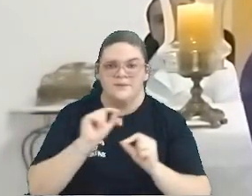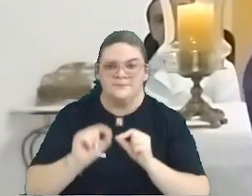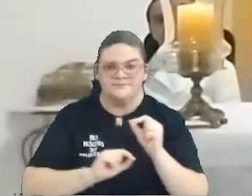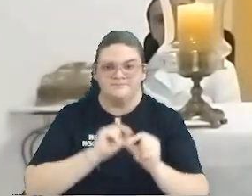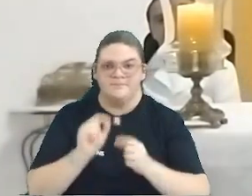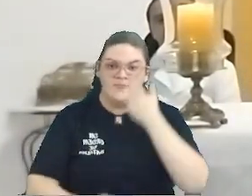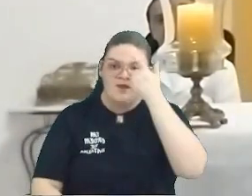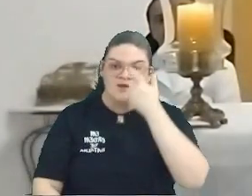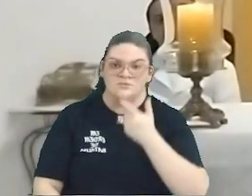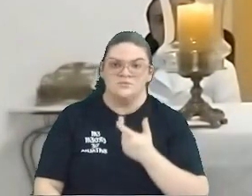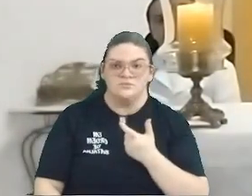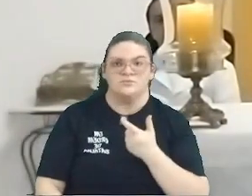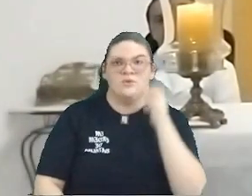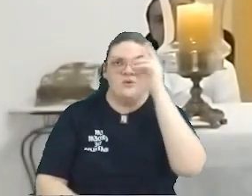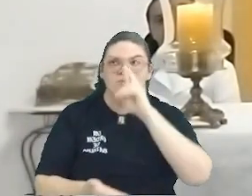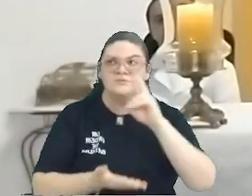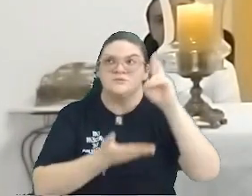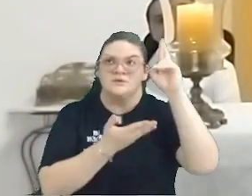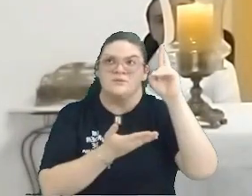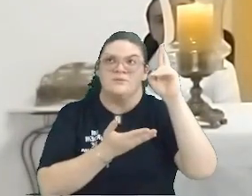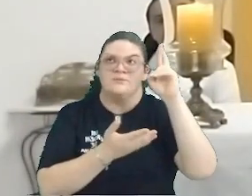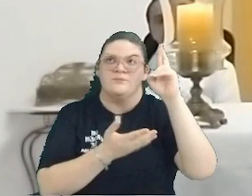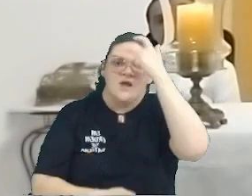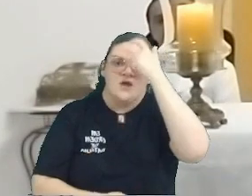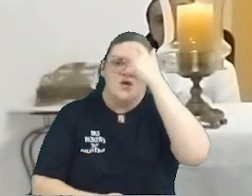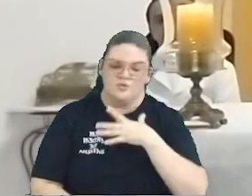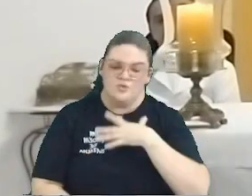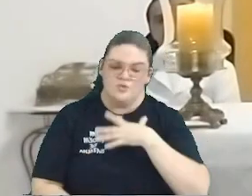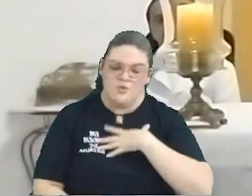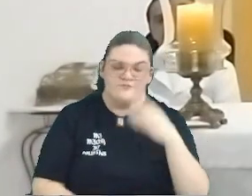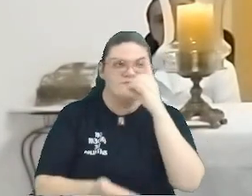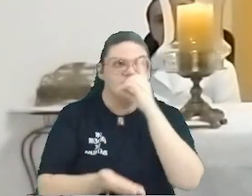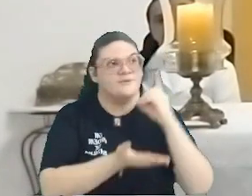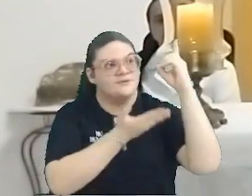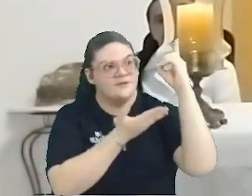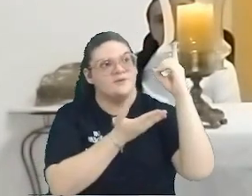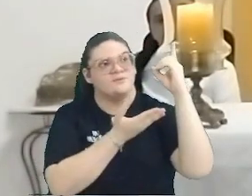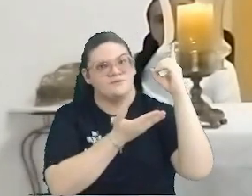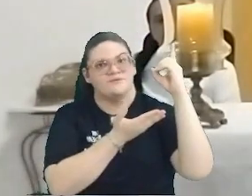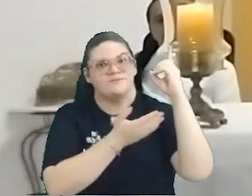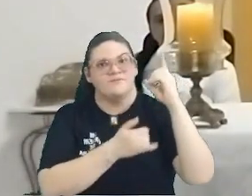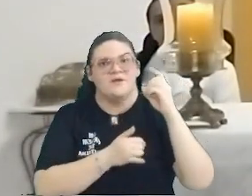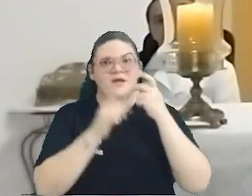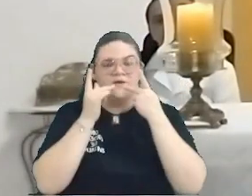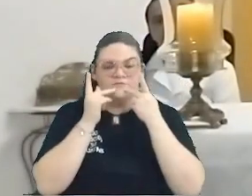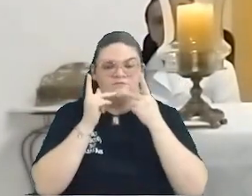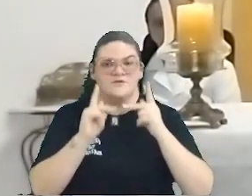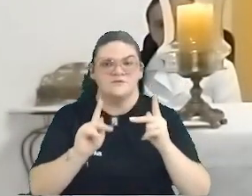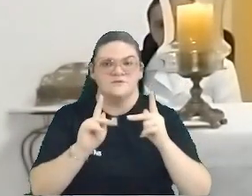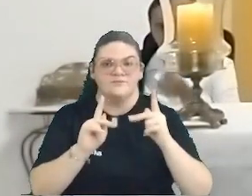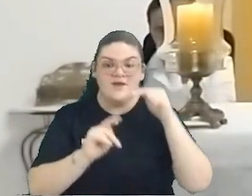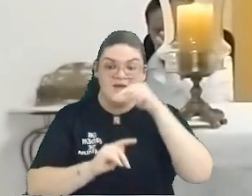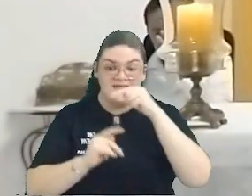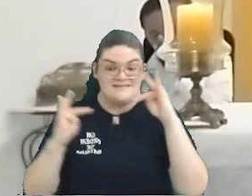ele é o Senhor, que ele é o Filho de Deus, e vai fazer a profecia: destruí